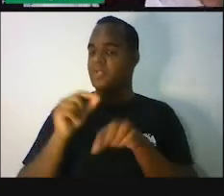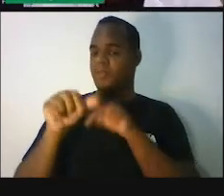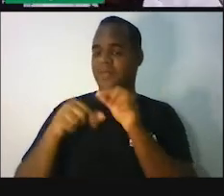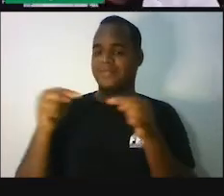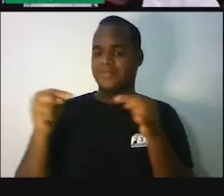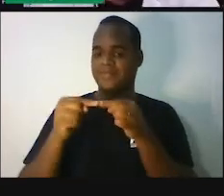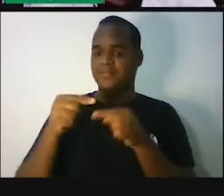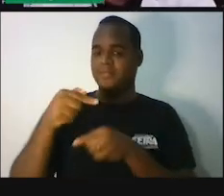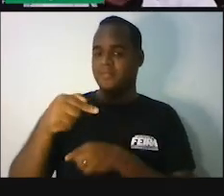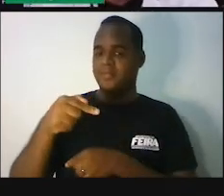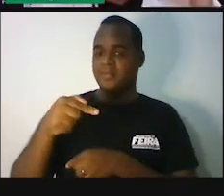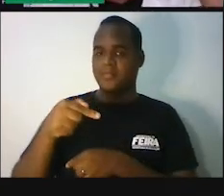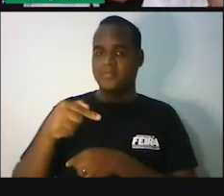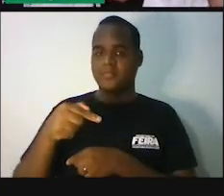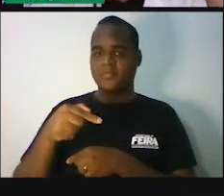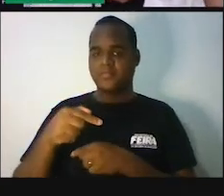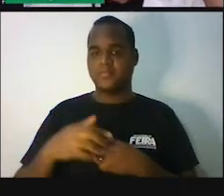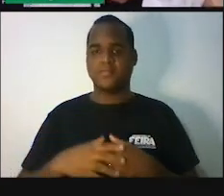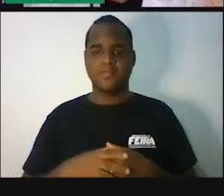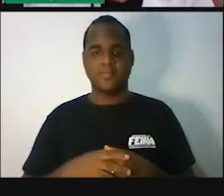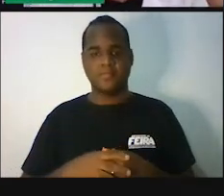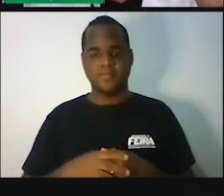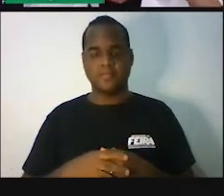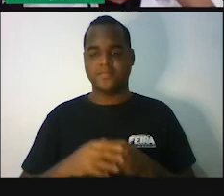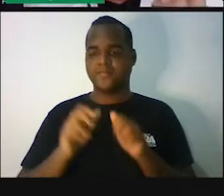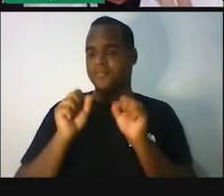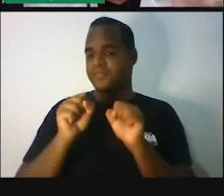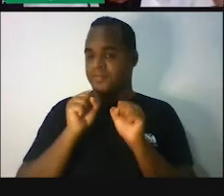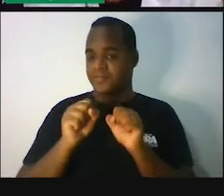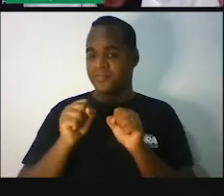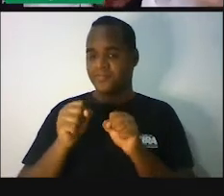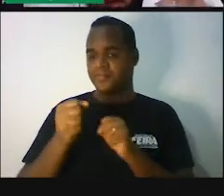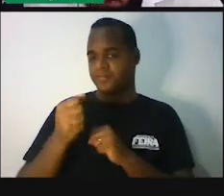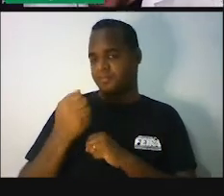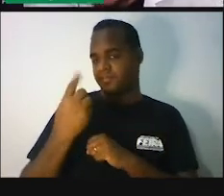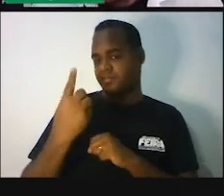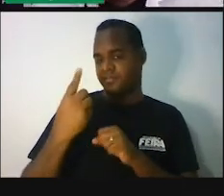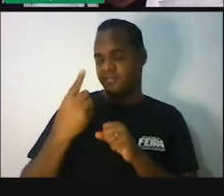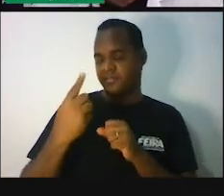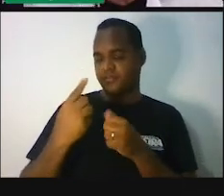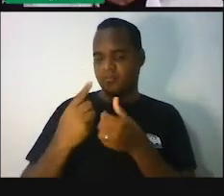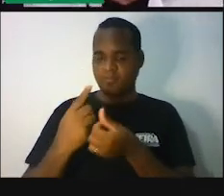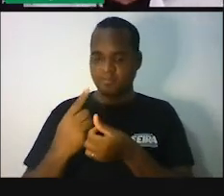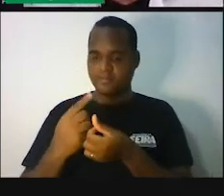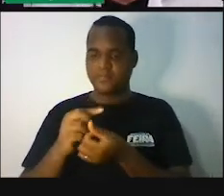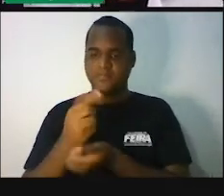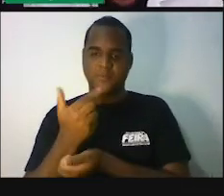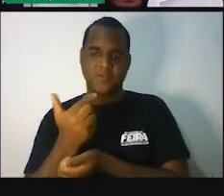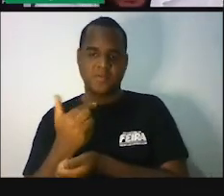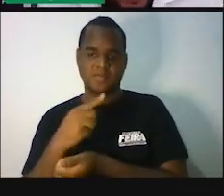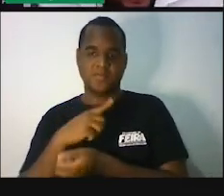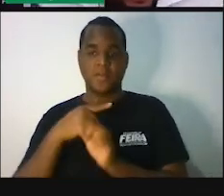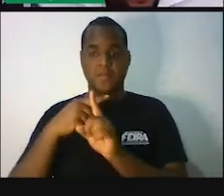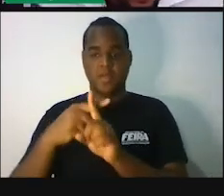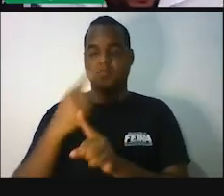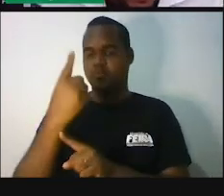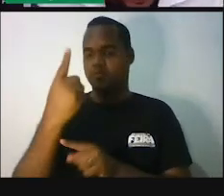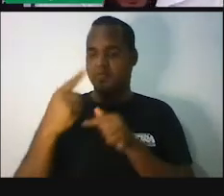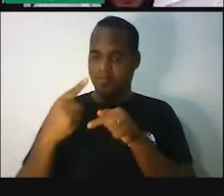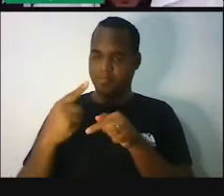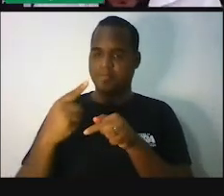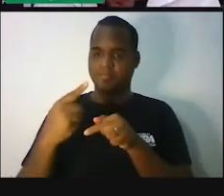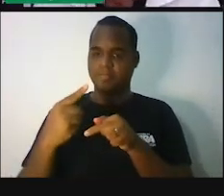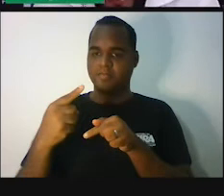Então, isso que ele já viveu um sexto, um dozeavos, mais um sétimo.